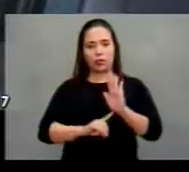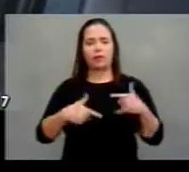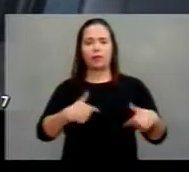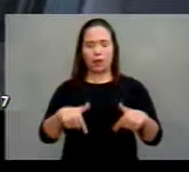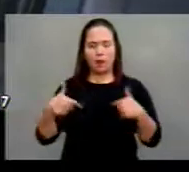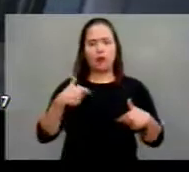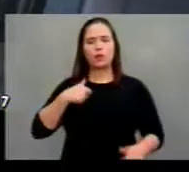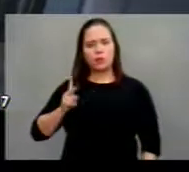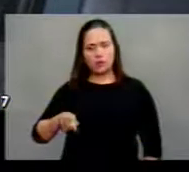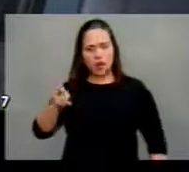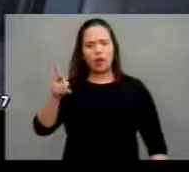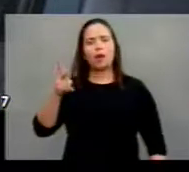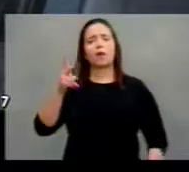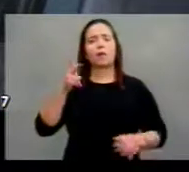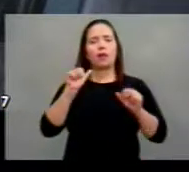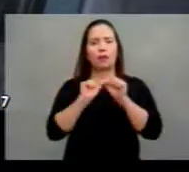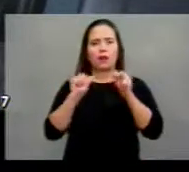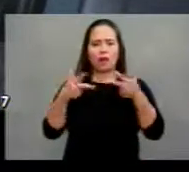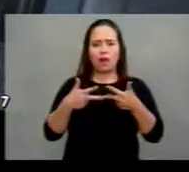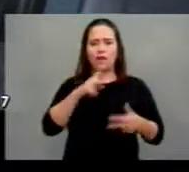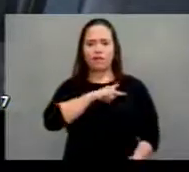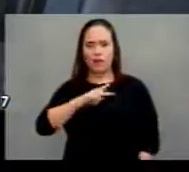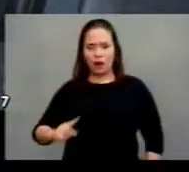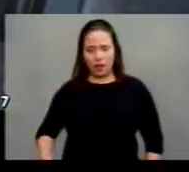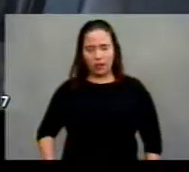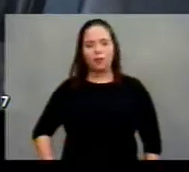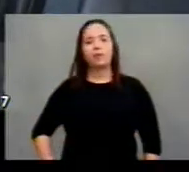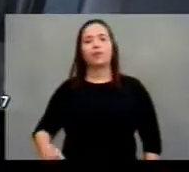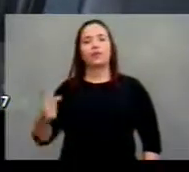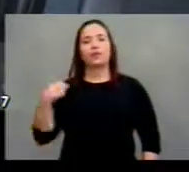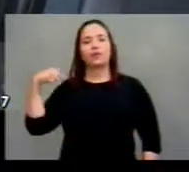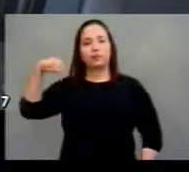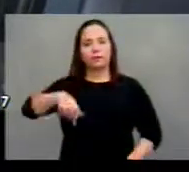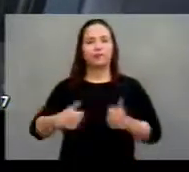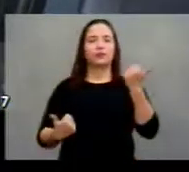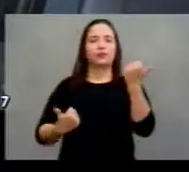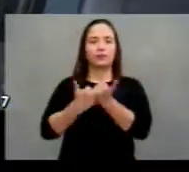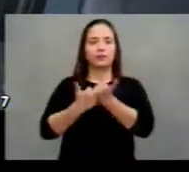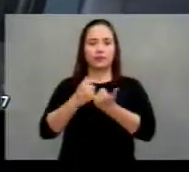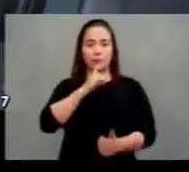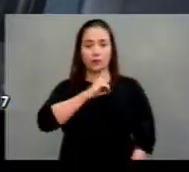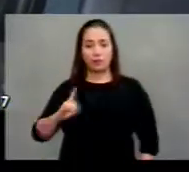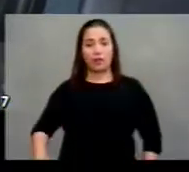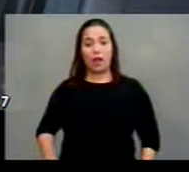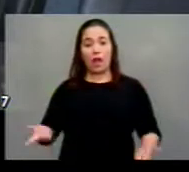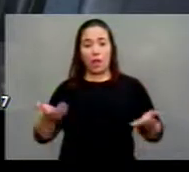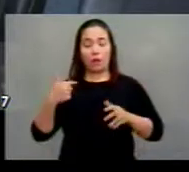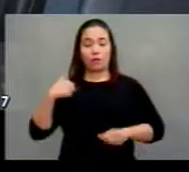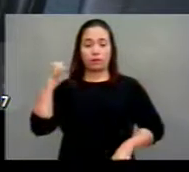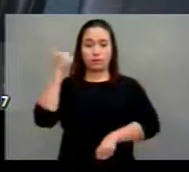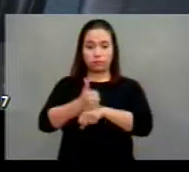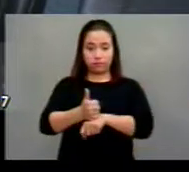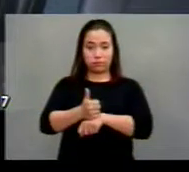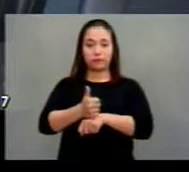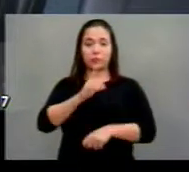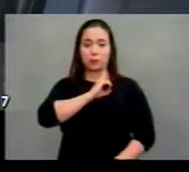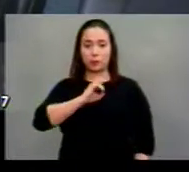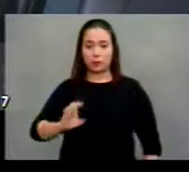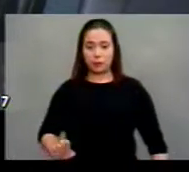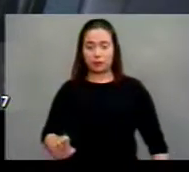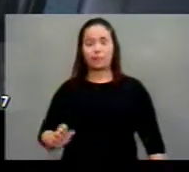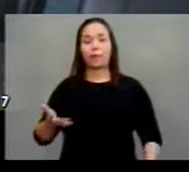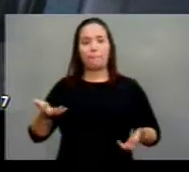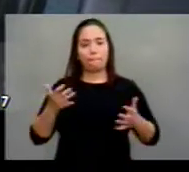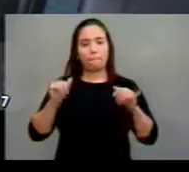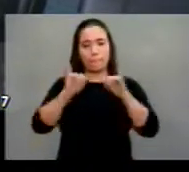me posicionei assim na Câmara Municipal, nos 4 meses que passei aqui como suplente, sim, e agora concordo. também nesse mandato efetivo. E por conta disso, eu queria